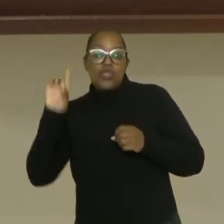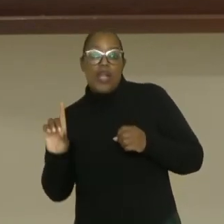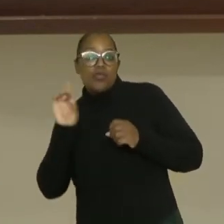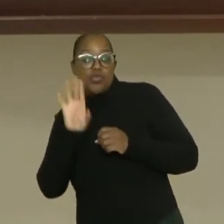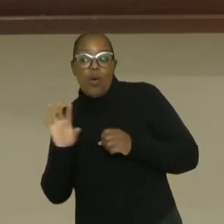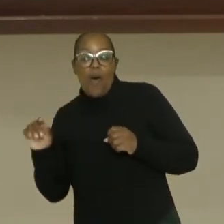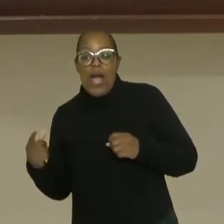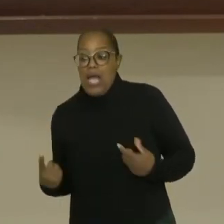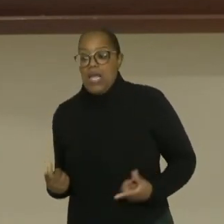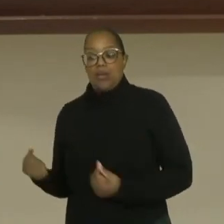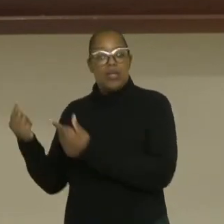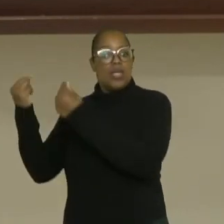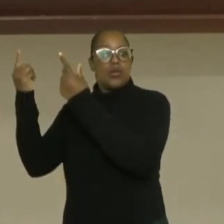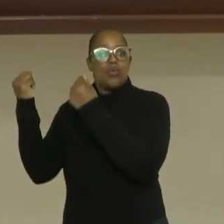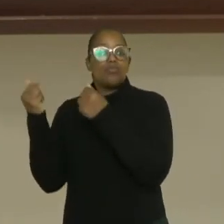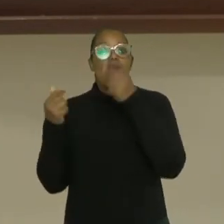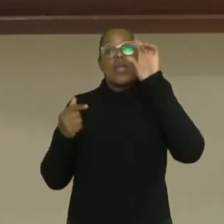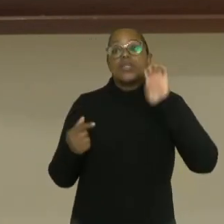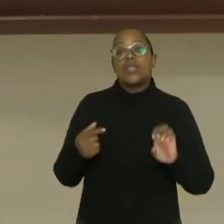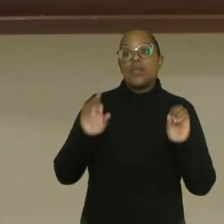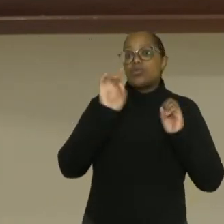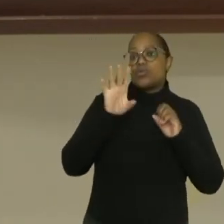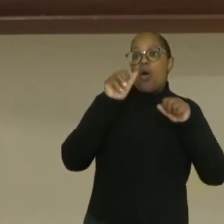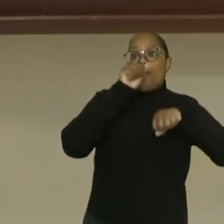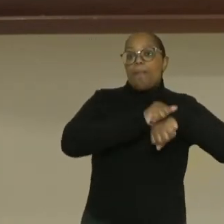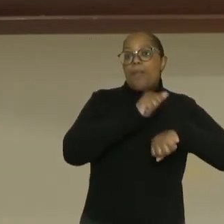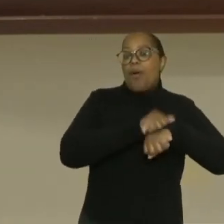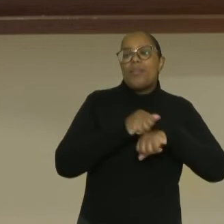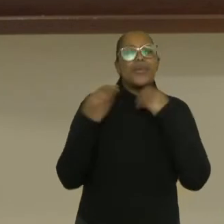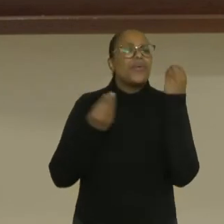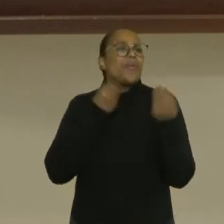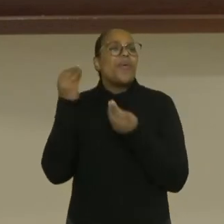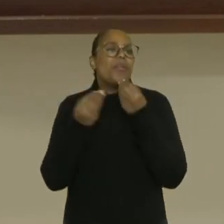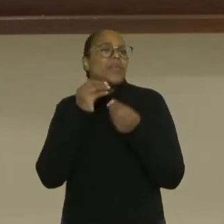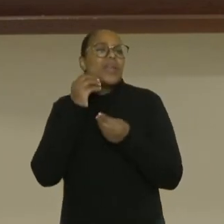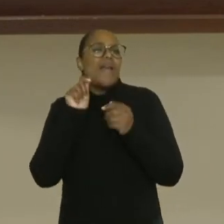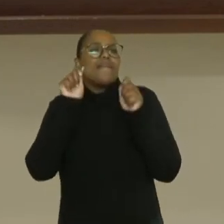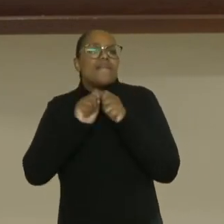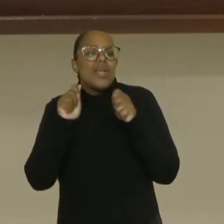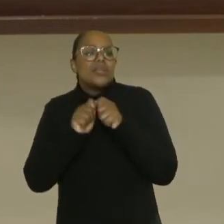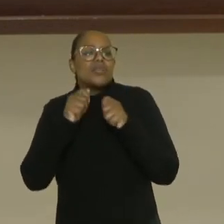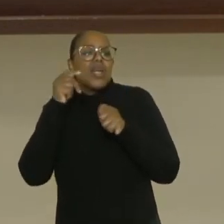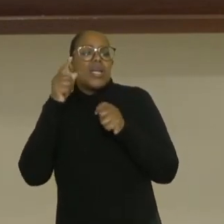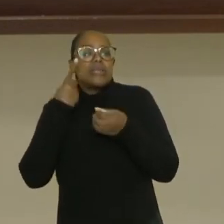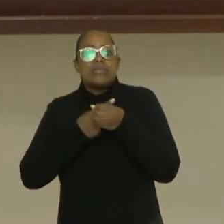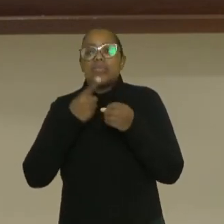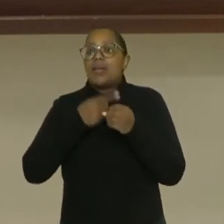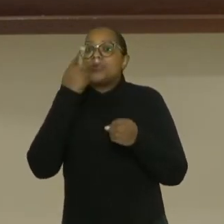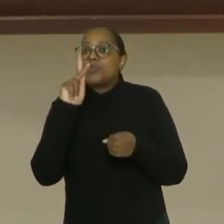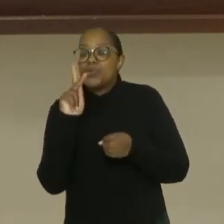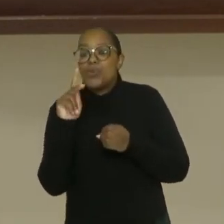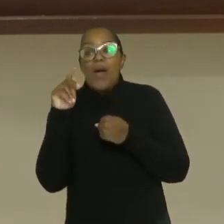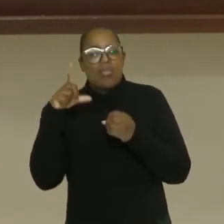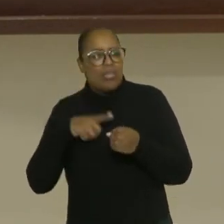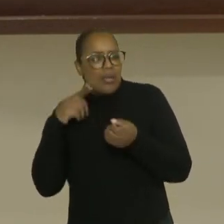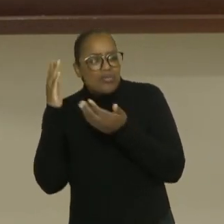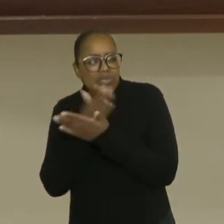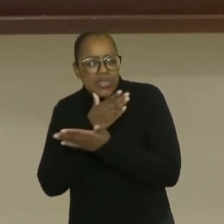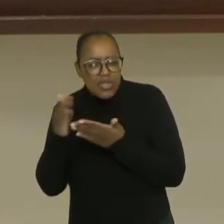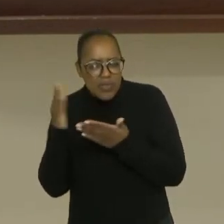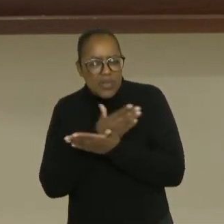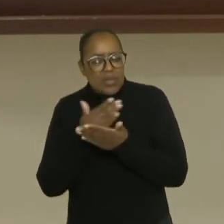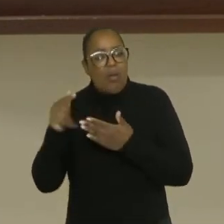pobre. Pensem na cidade de vocês um pouco, como que é feita essa divisão? Será que tem? Aqui